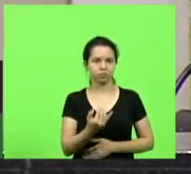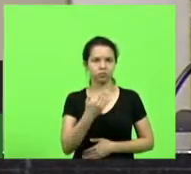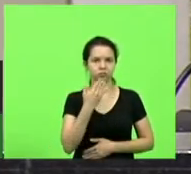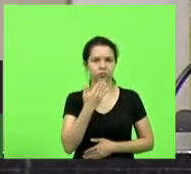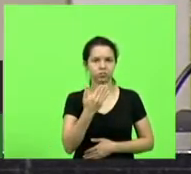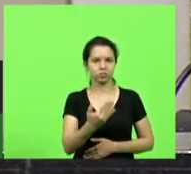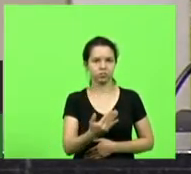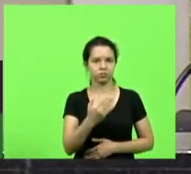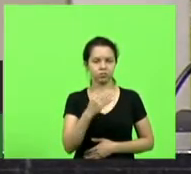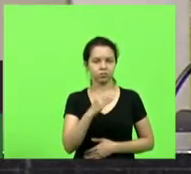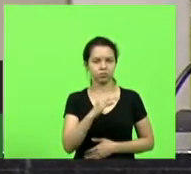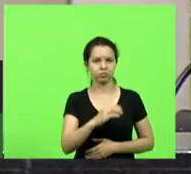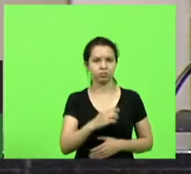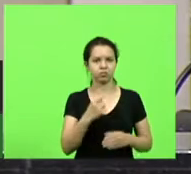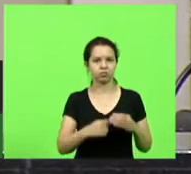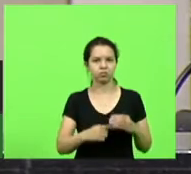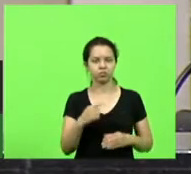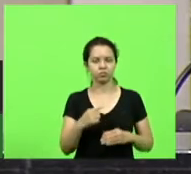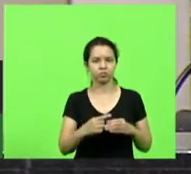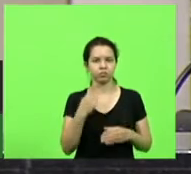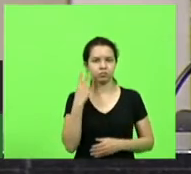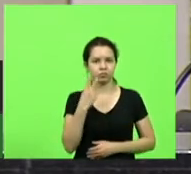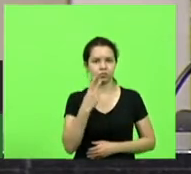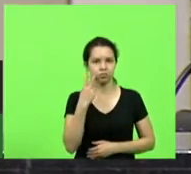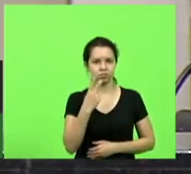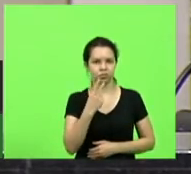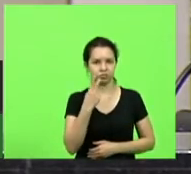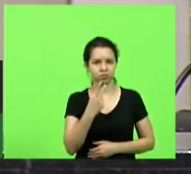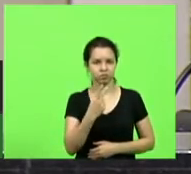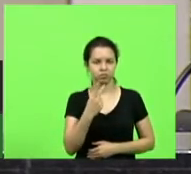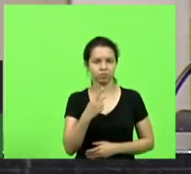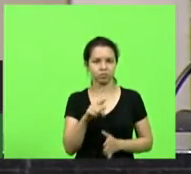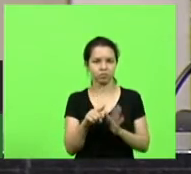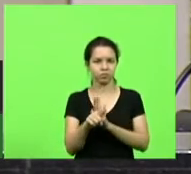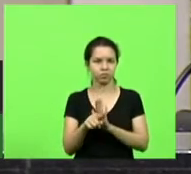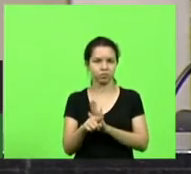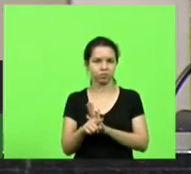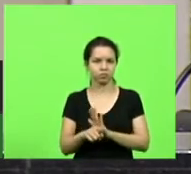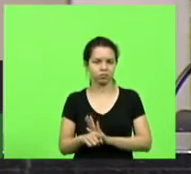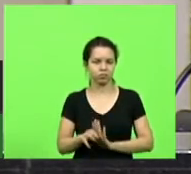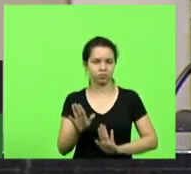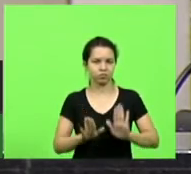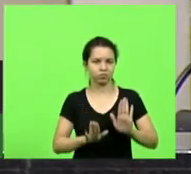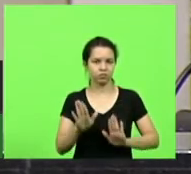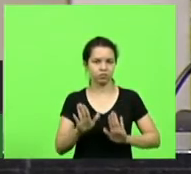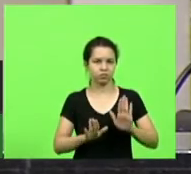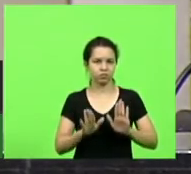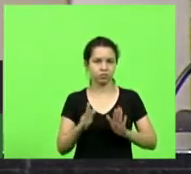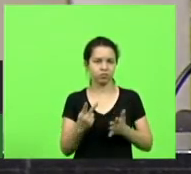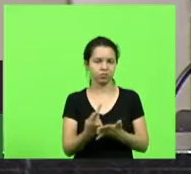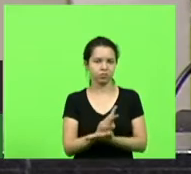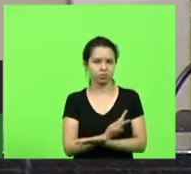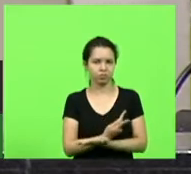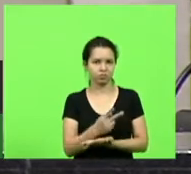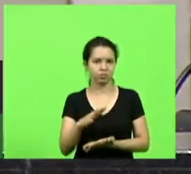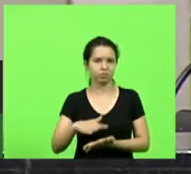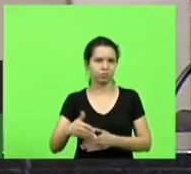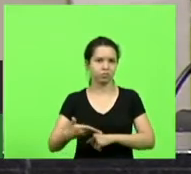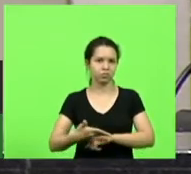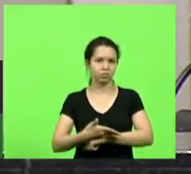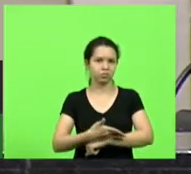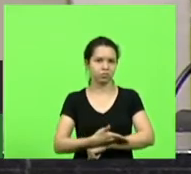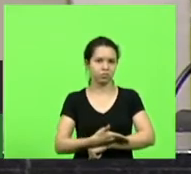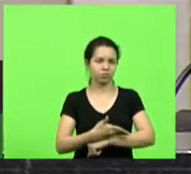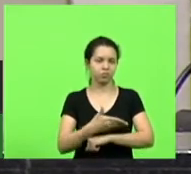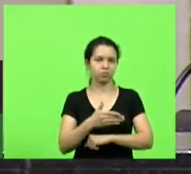de constituição de Comissão Parlamentar de Inquérito que visa investigar ilicitudes praticadas na gestão pública do Porto de São Francisco do Sul